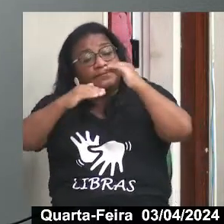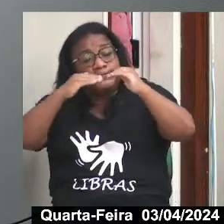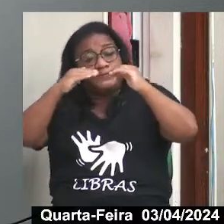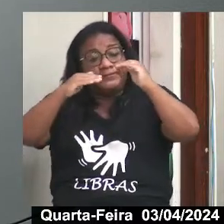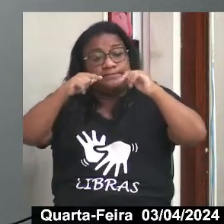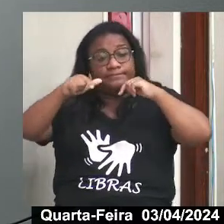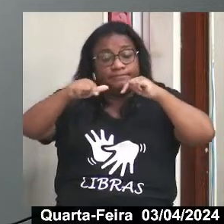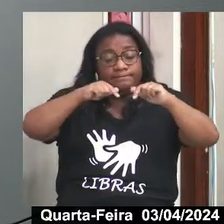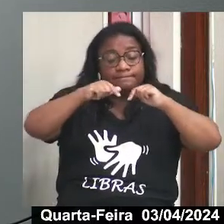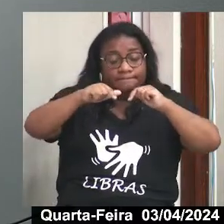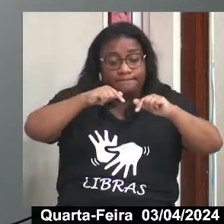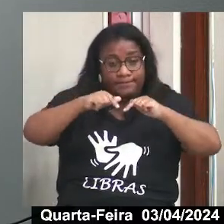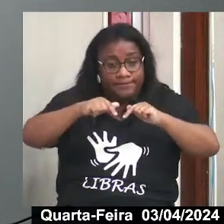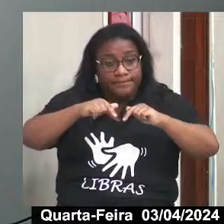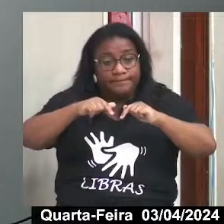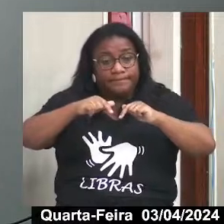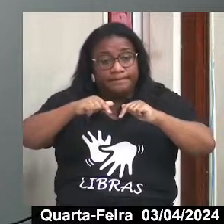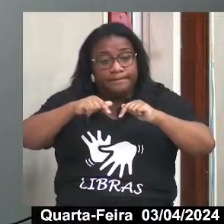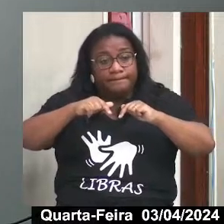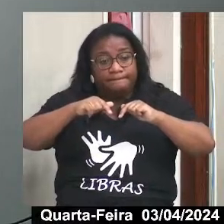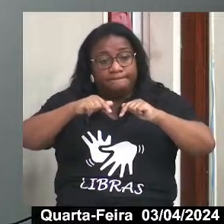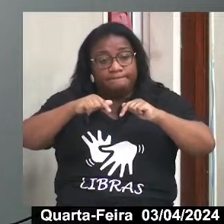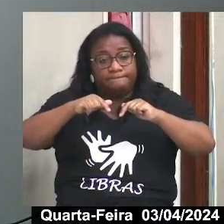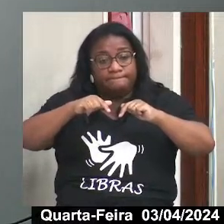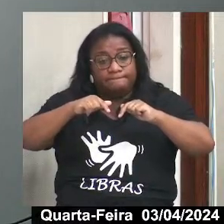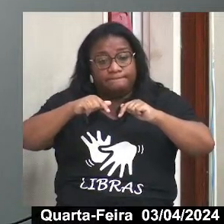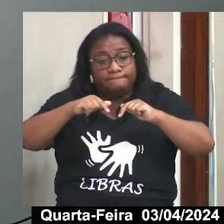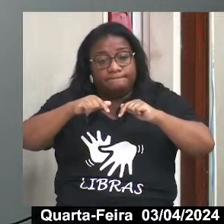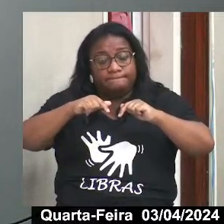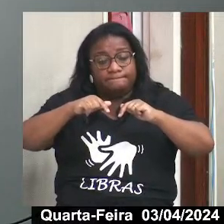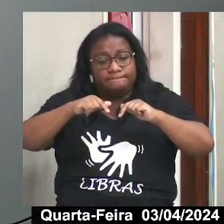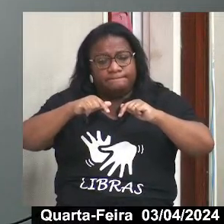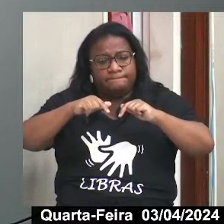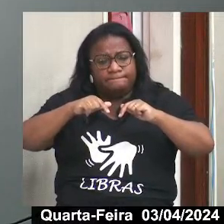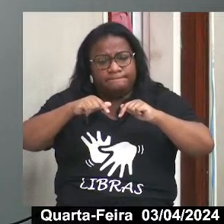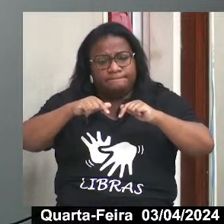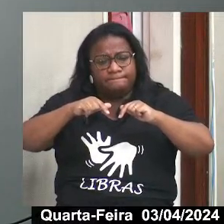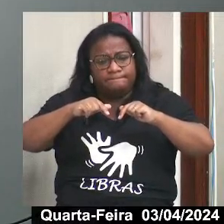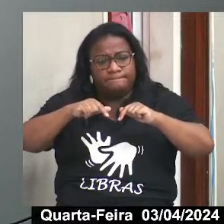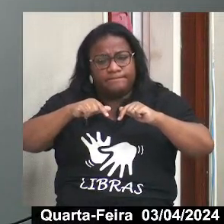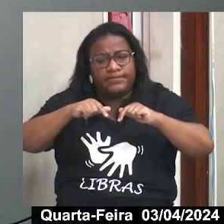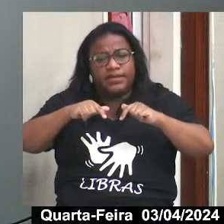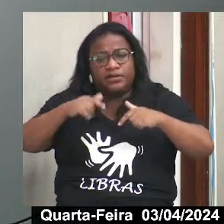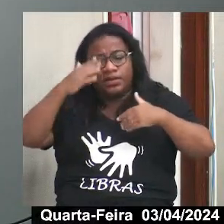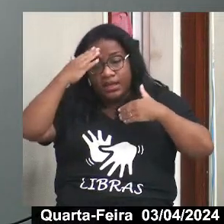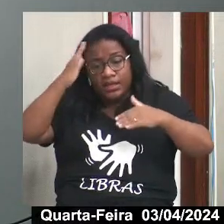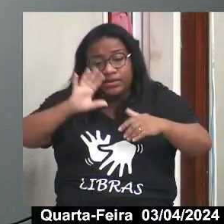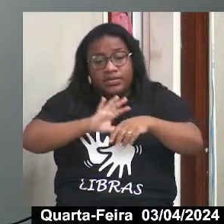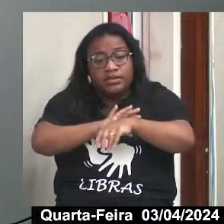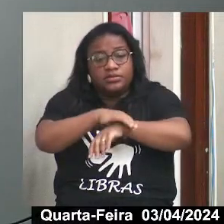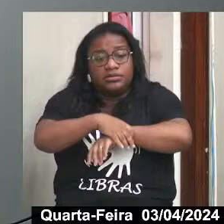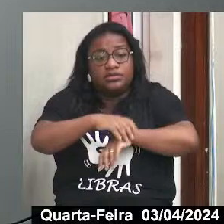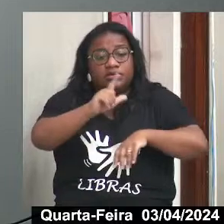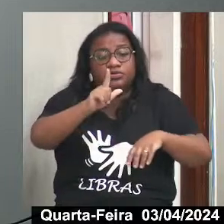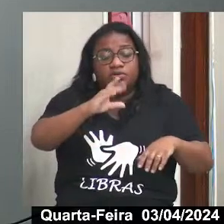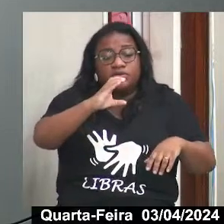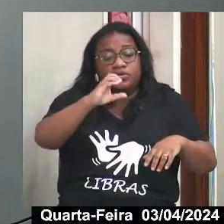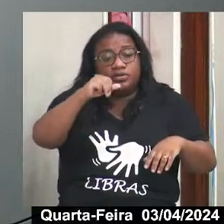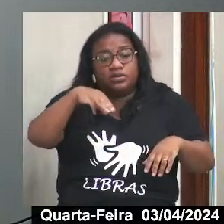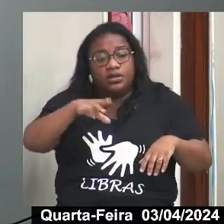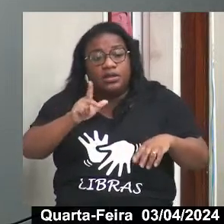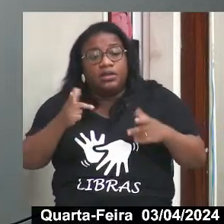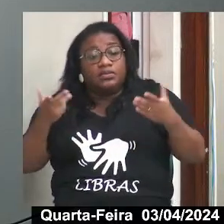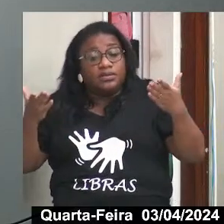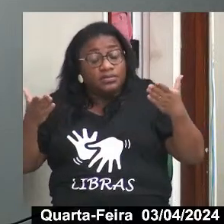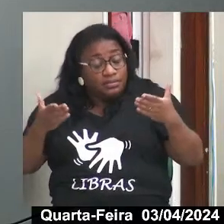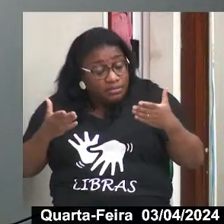trabalho do SER, né, através da Carla, que com muita dificuldade vem fazendo um trabalho muito importante. A gente